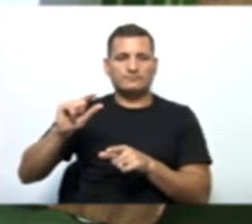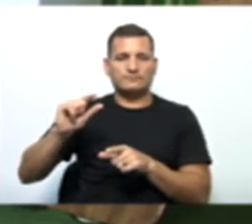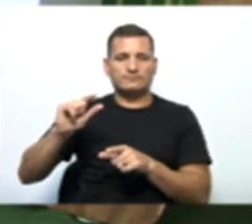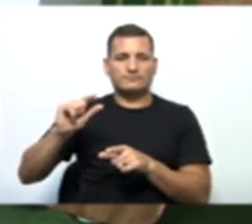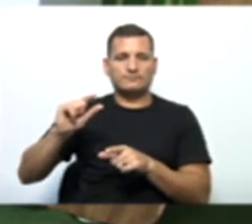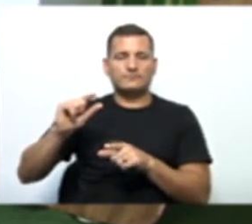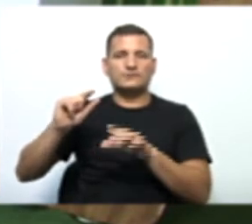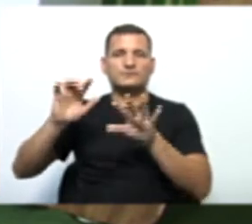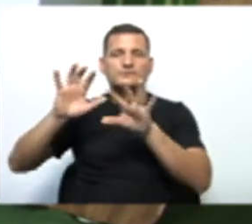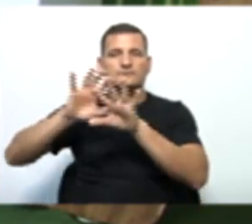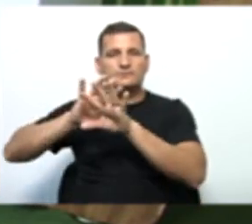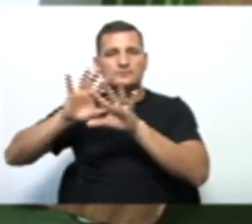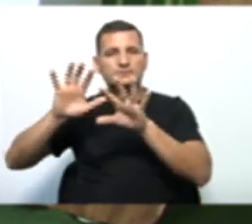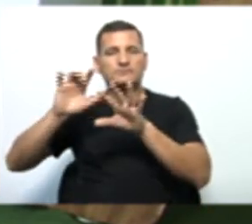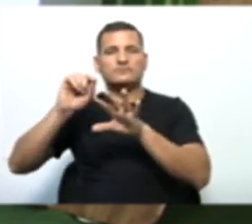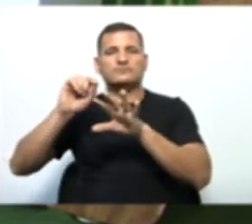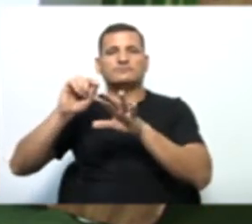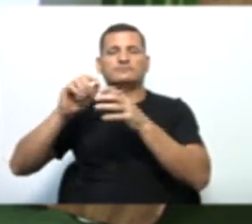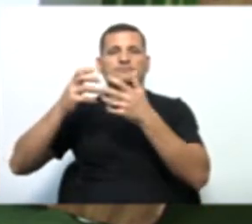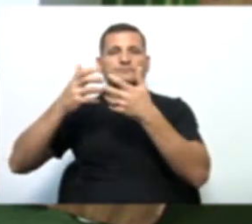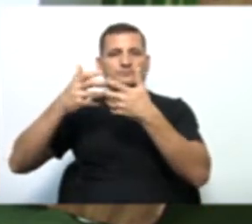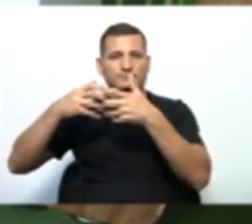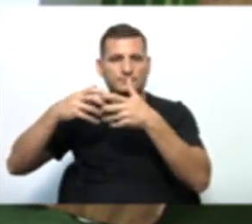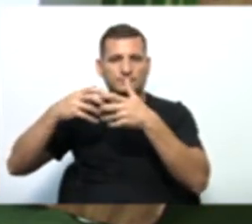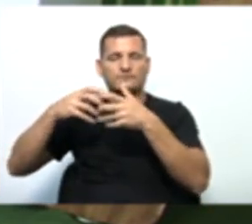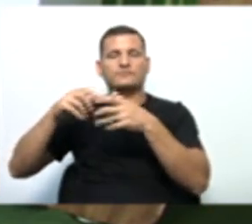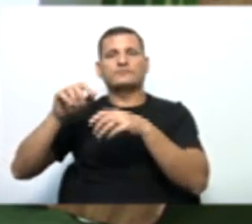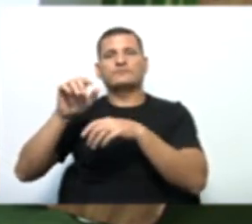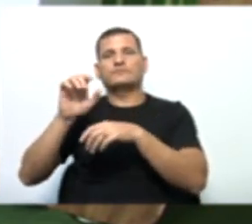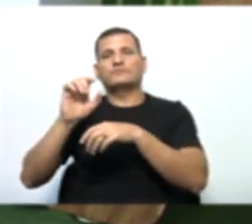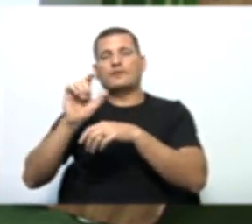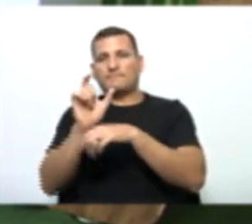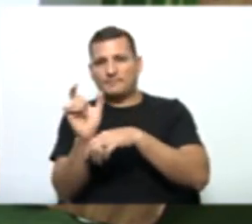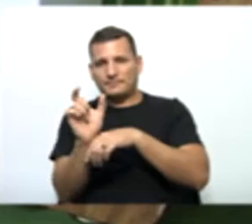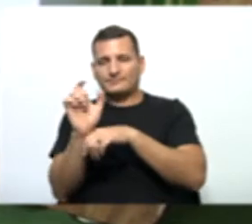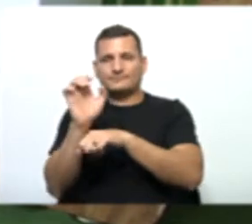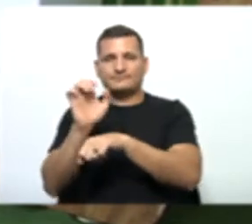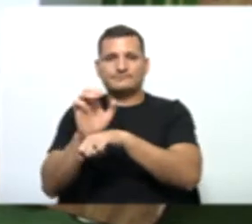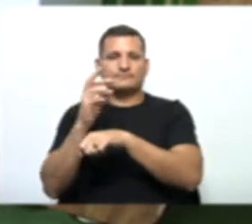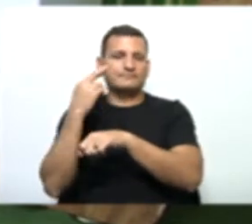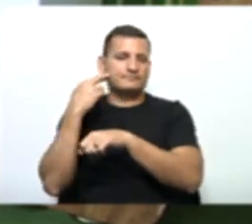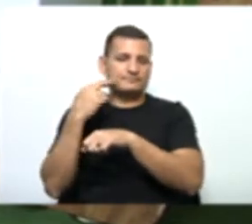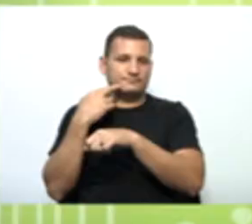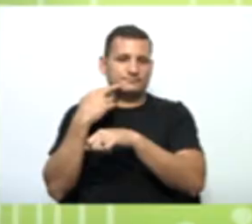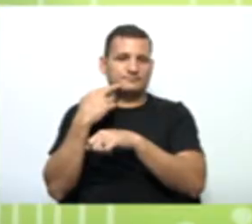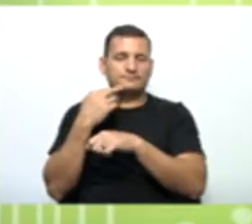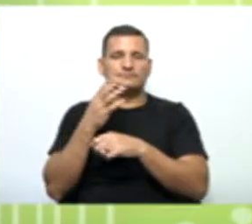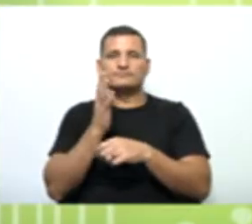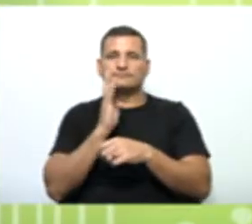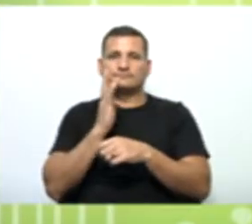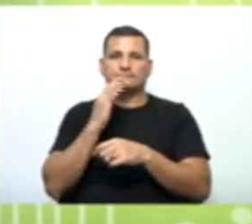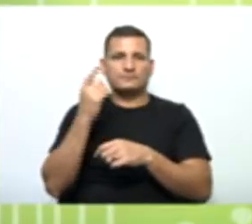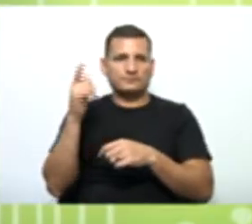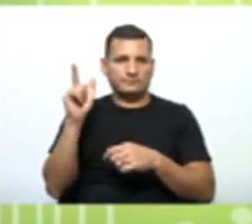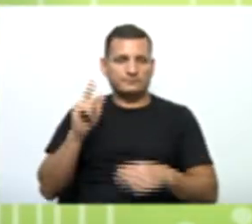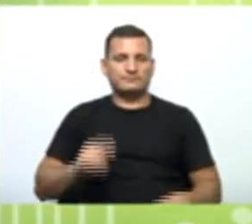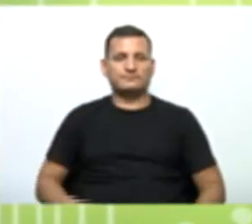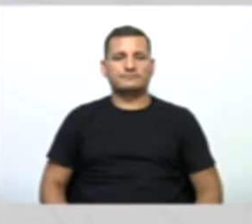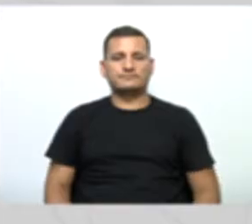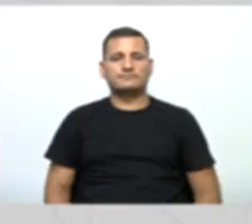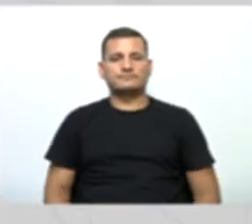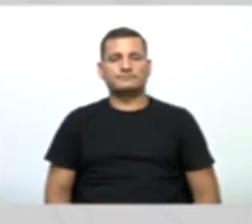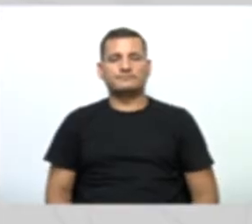um contraste, que é o Instituto Federal e do Estado de Rondônia. Vamos conhecer outros aqui, certo? Vamos lá.